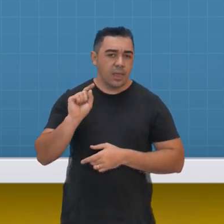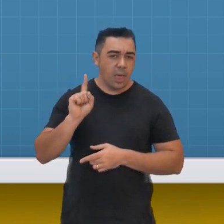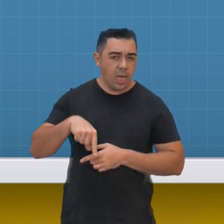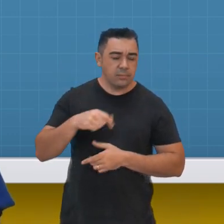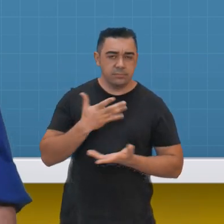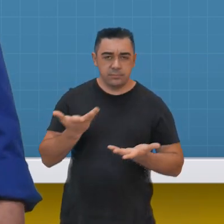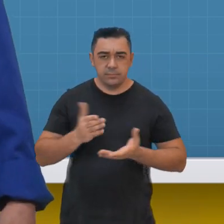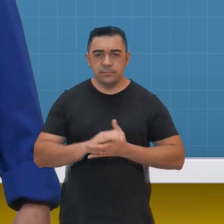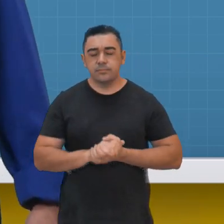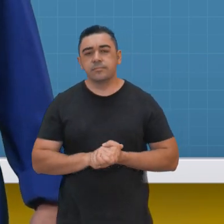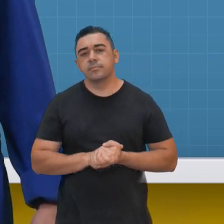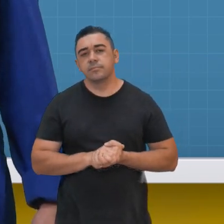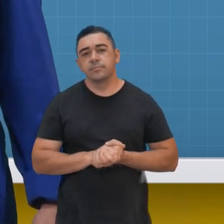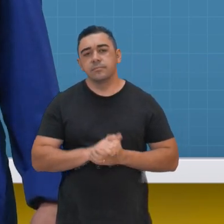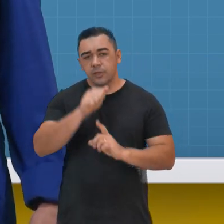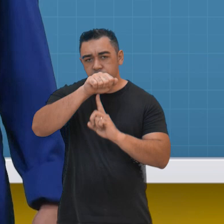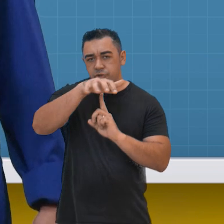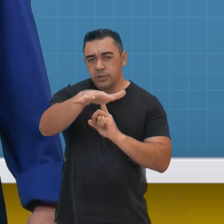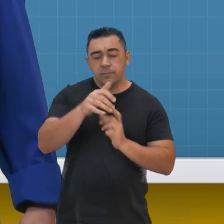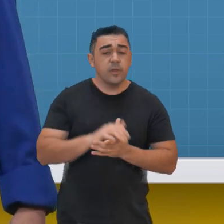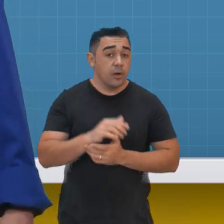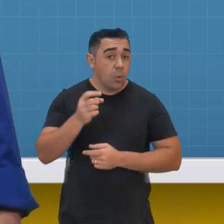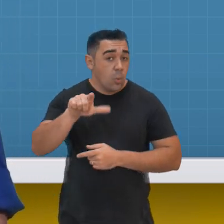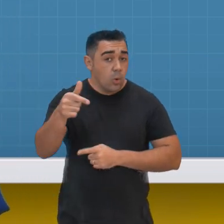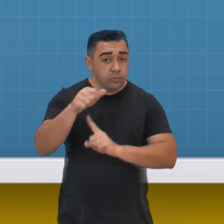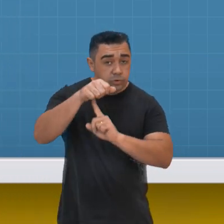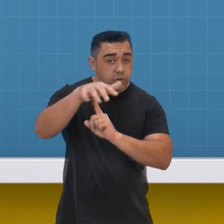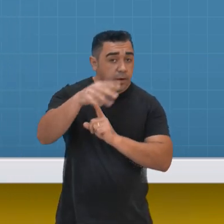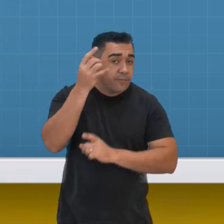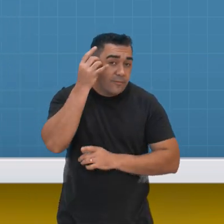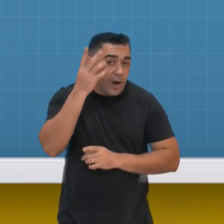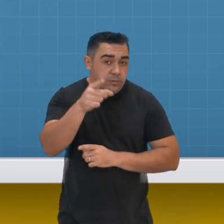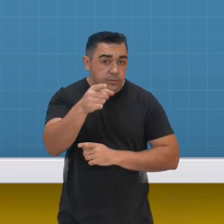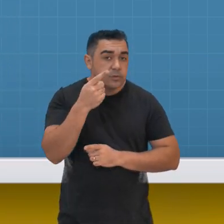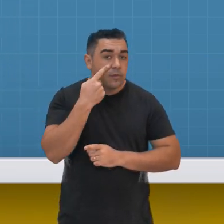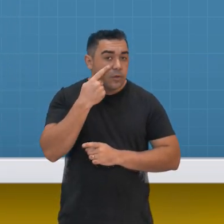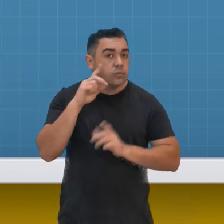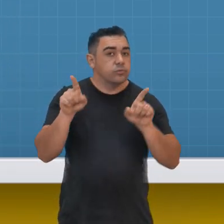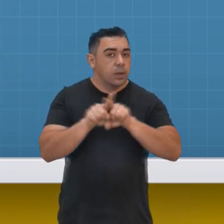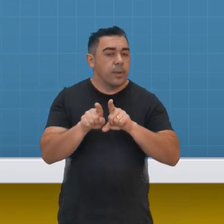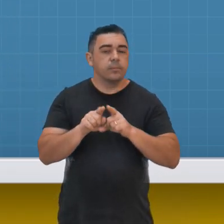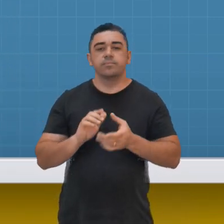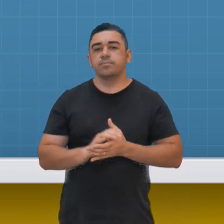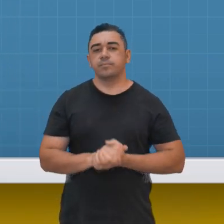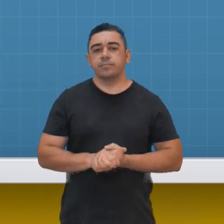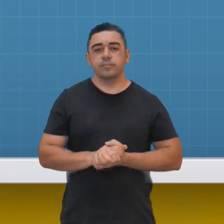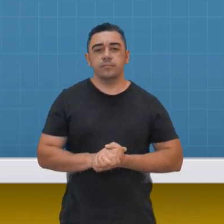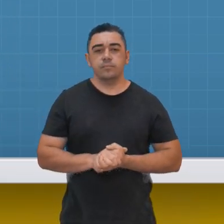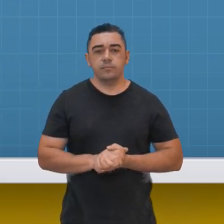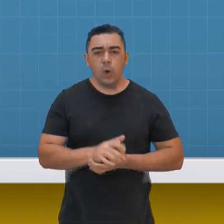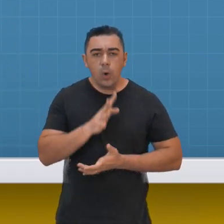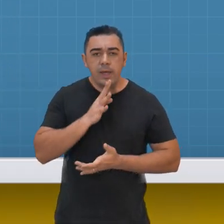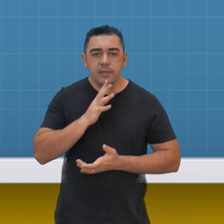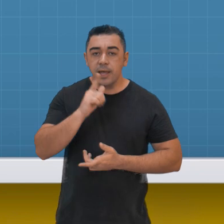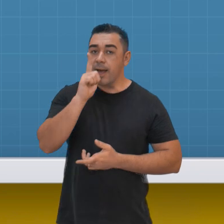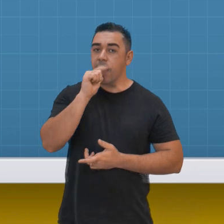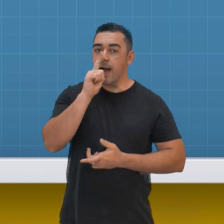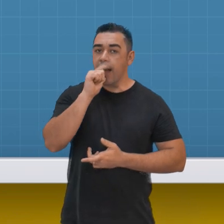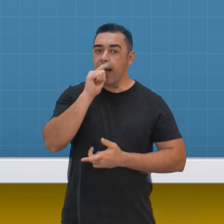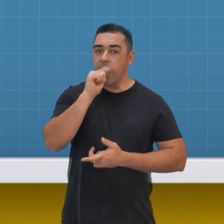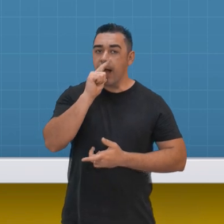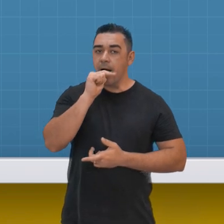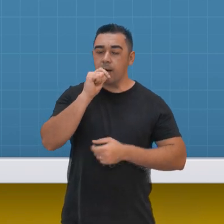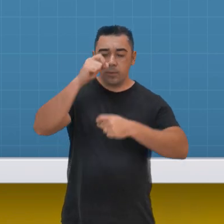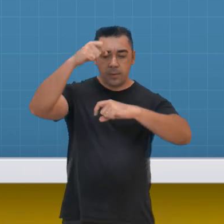Um outro provérbio para você, fácil, e eu tenho certeza que você já ouviu também. Água